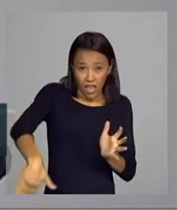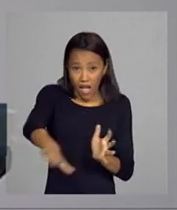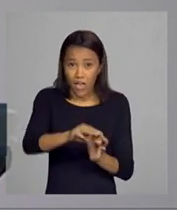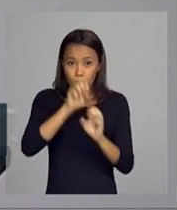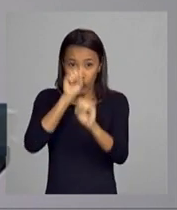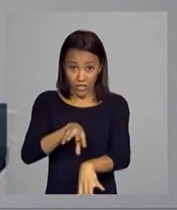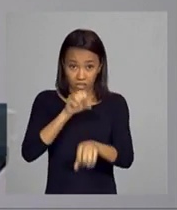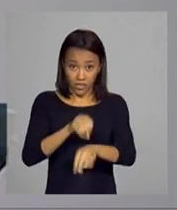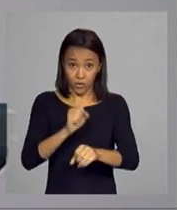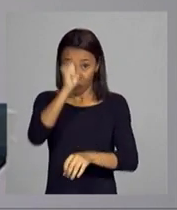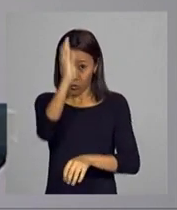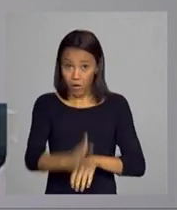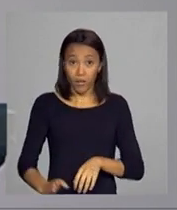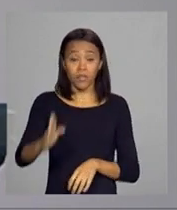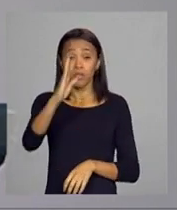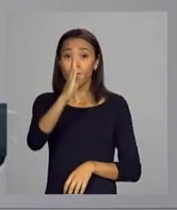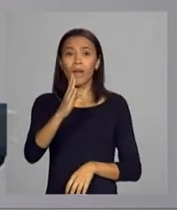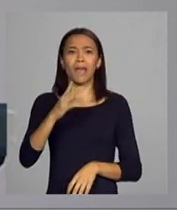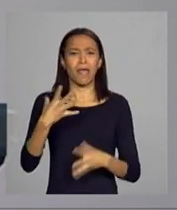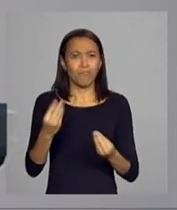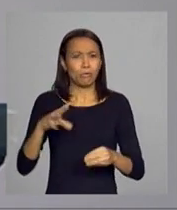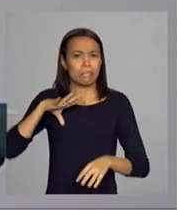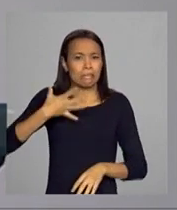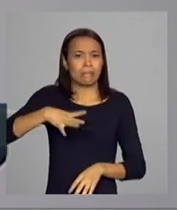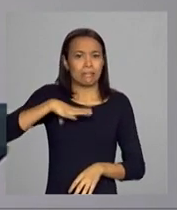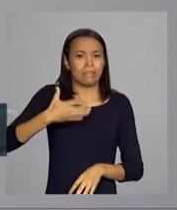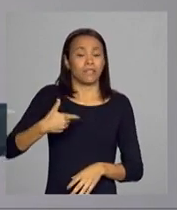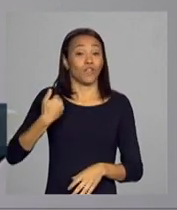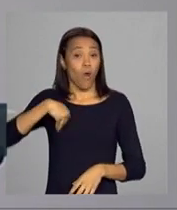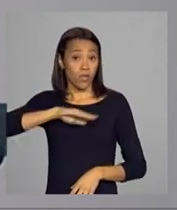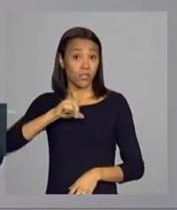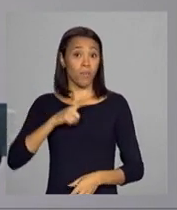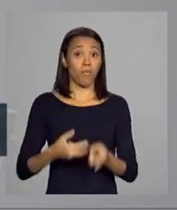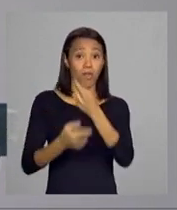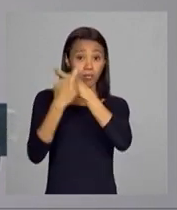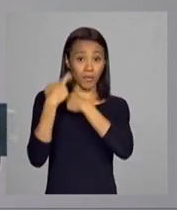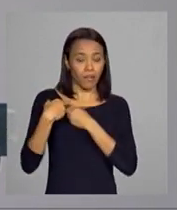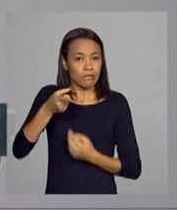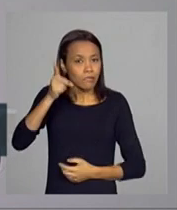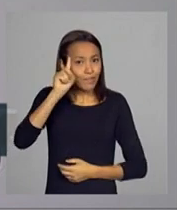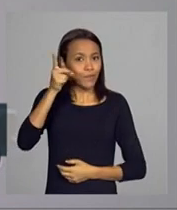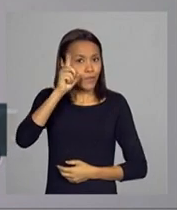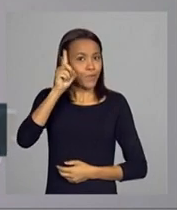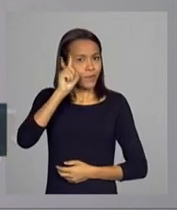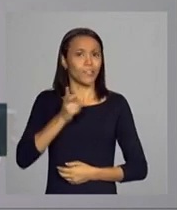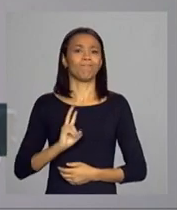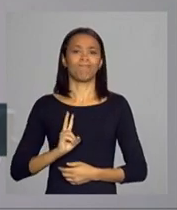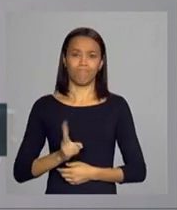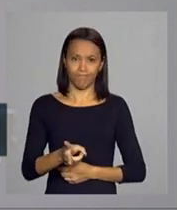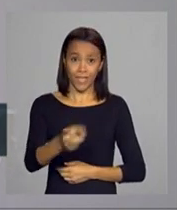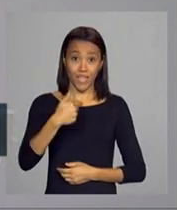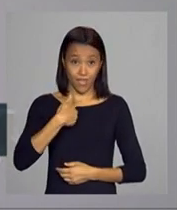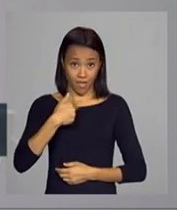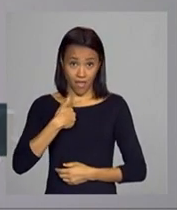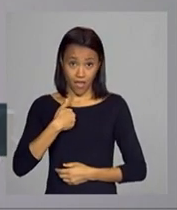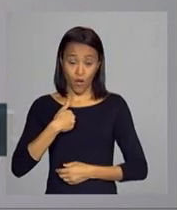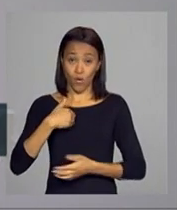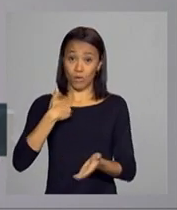brasileira, ele é movido por desafios. Nós temos uma tarefa diária muito grande, e eu, na função